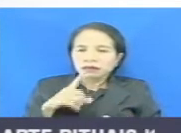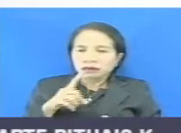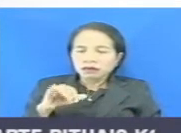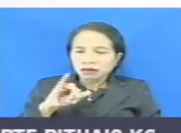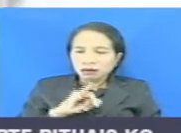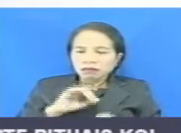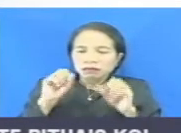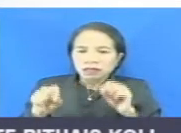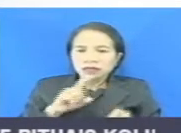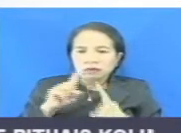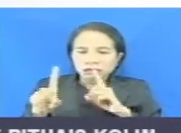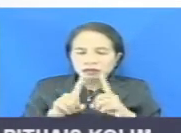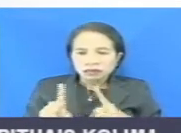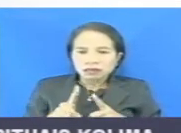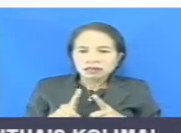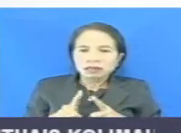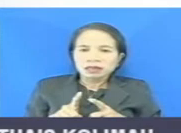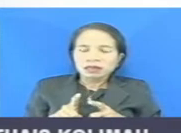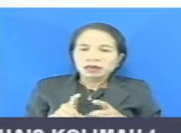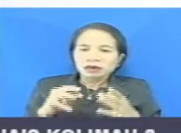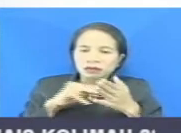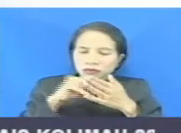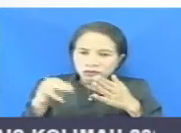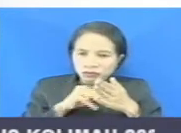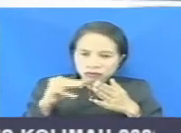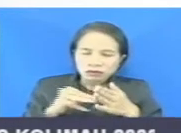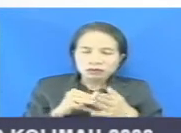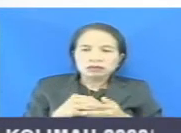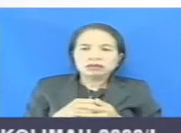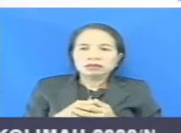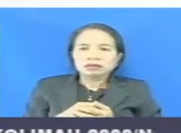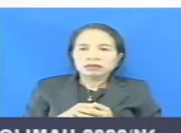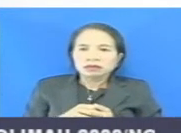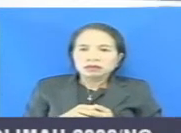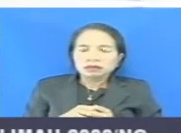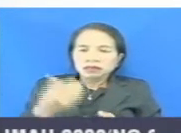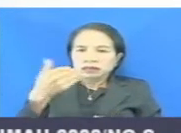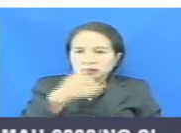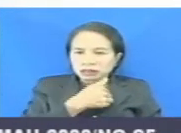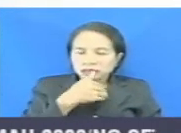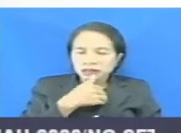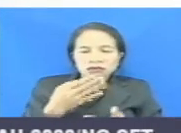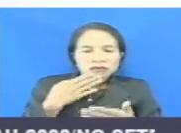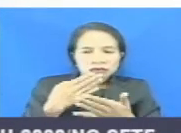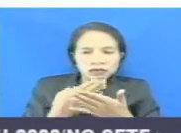habele kuliah kare in termo de notícia em termos de notícia, se dá o